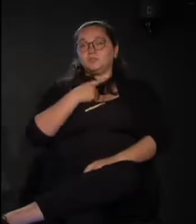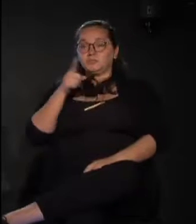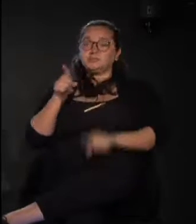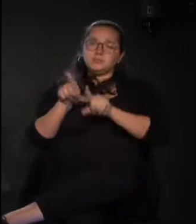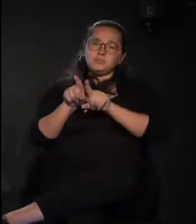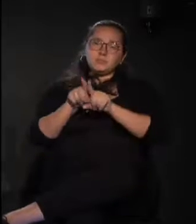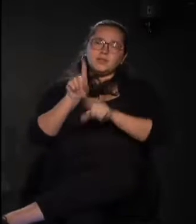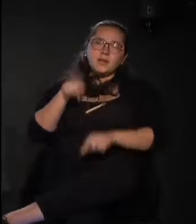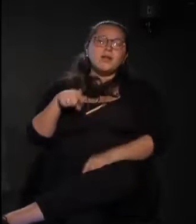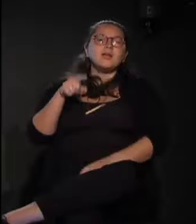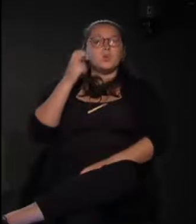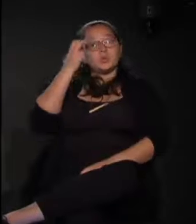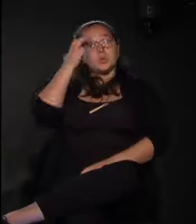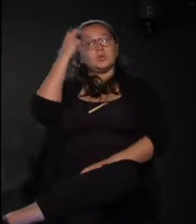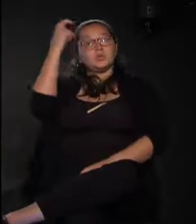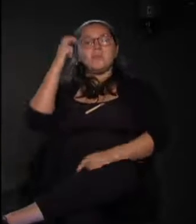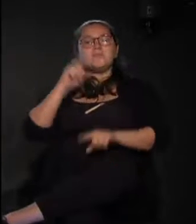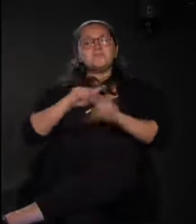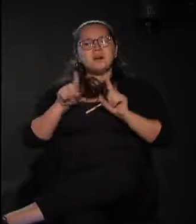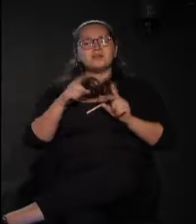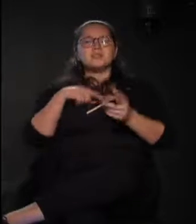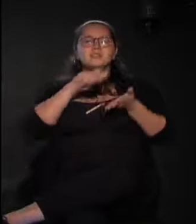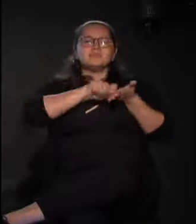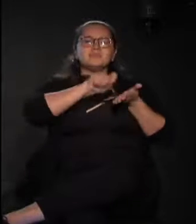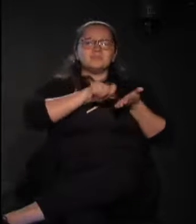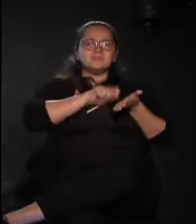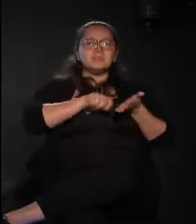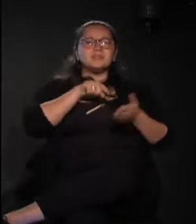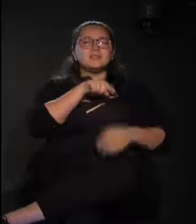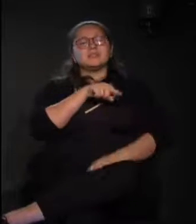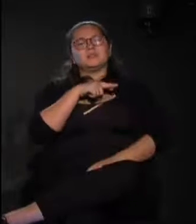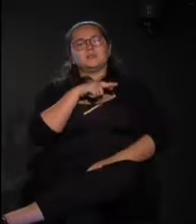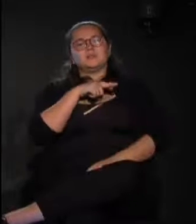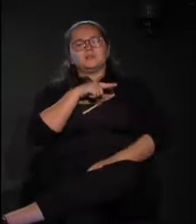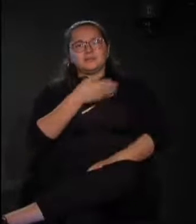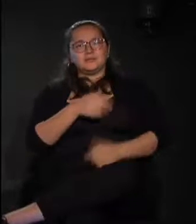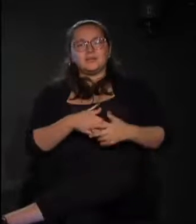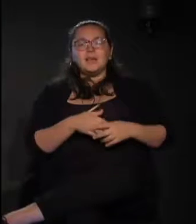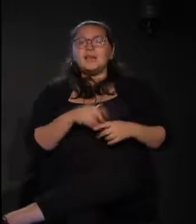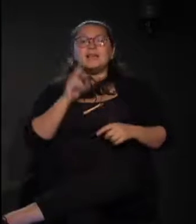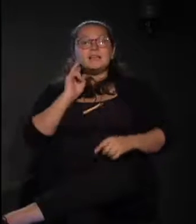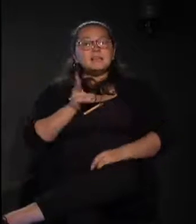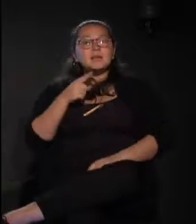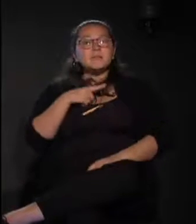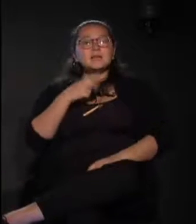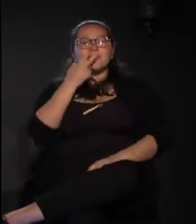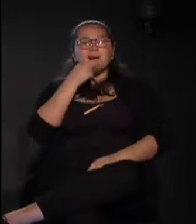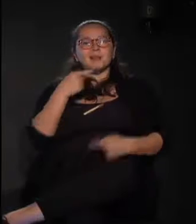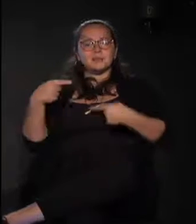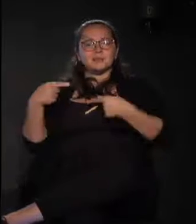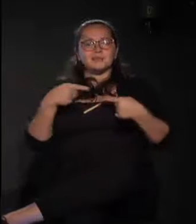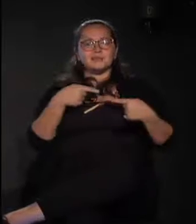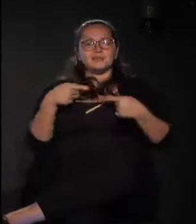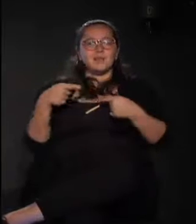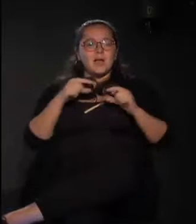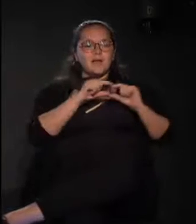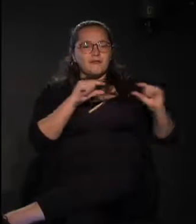ter criado um livro de autoajuda e está entrando está sempre a cruzar-se com ele e entre frases de autoajuda o